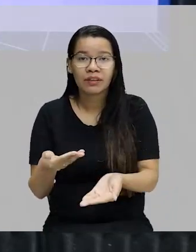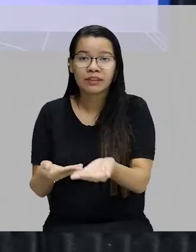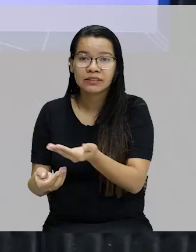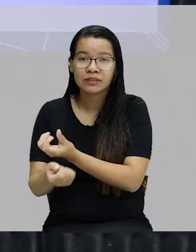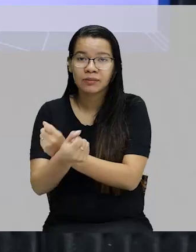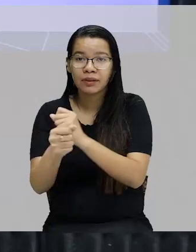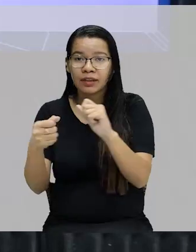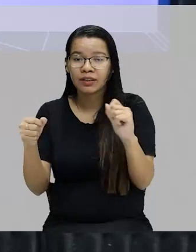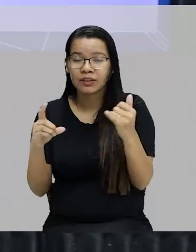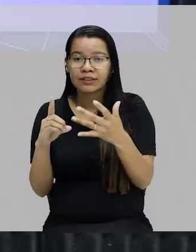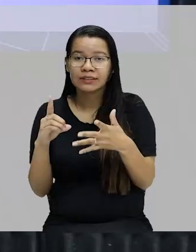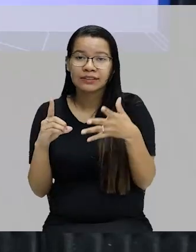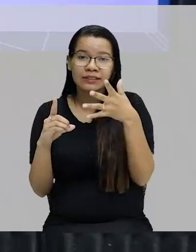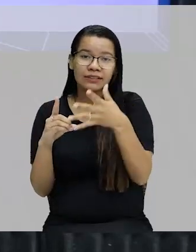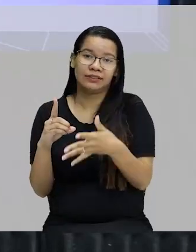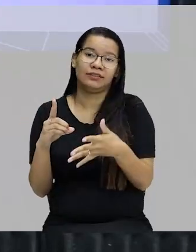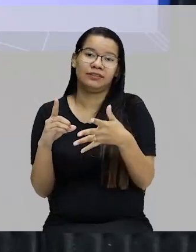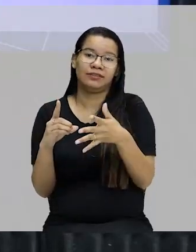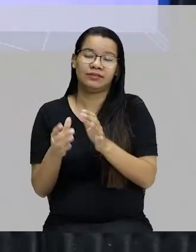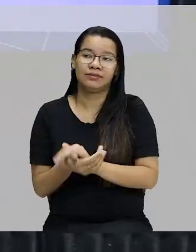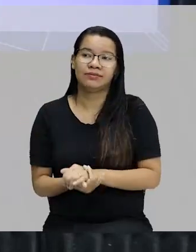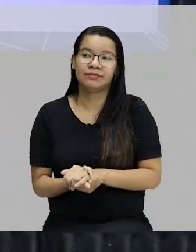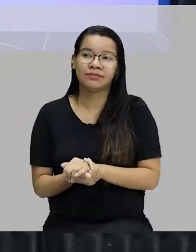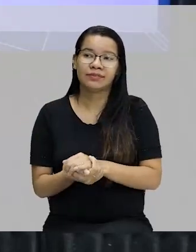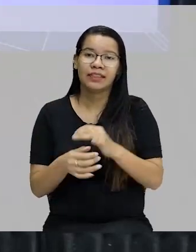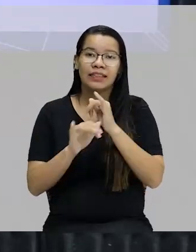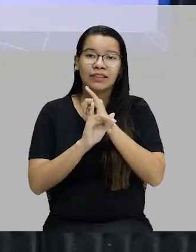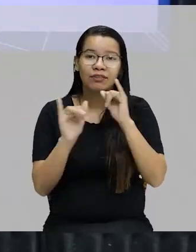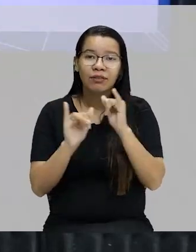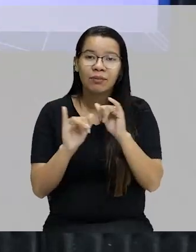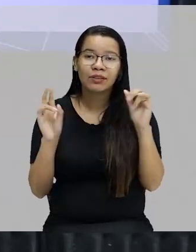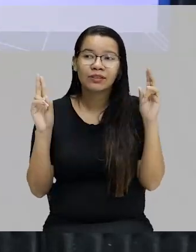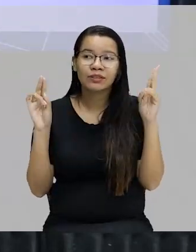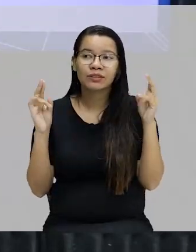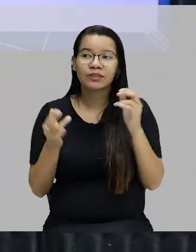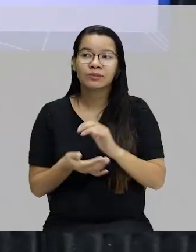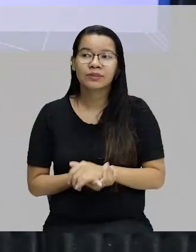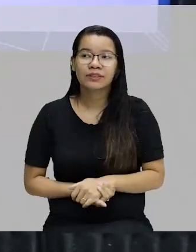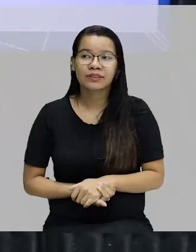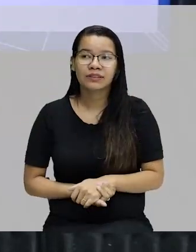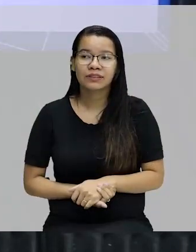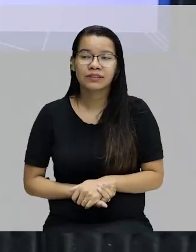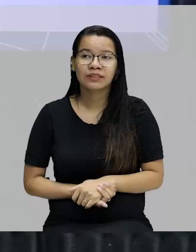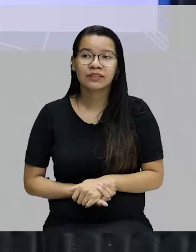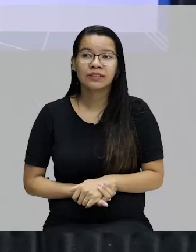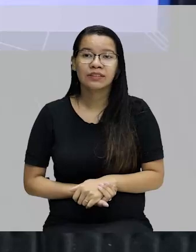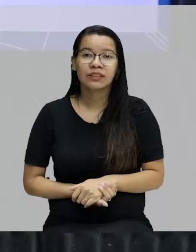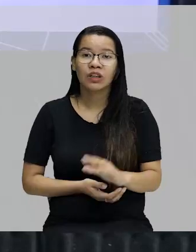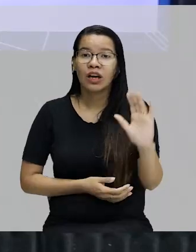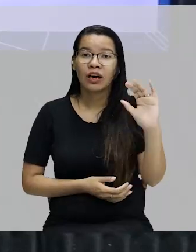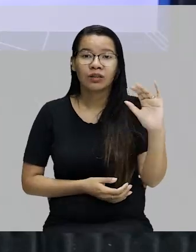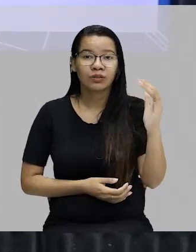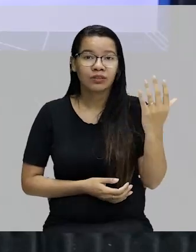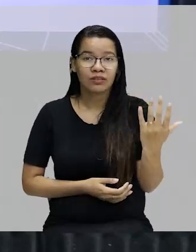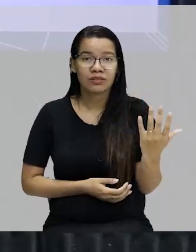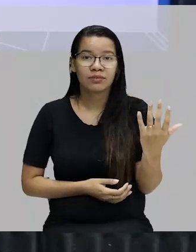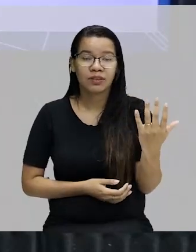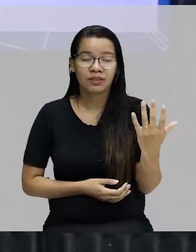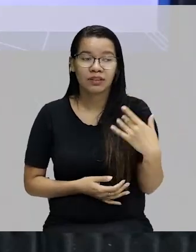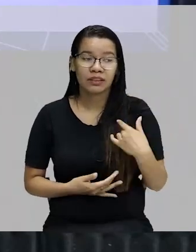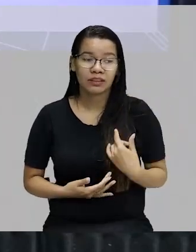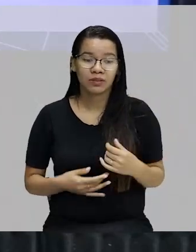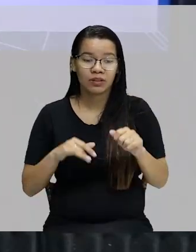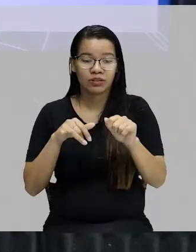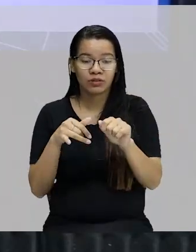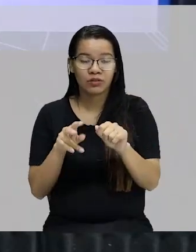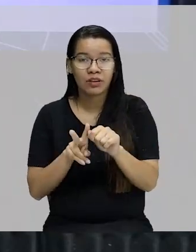maior descrição. Ele oferece informações sobre the circumstances, as circunstâncias. Então, é o